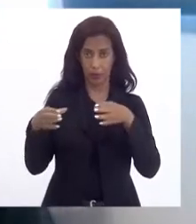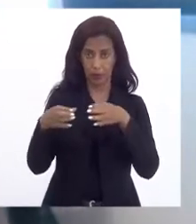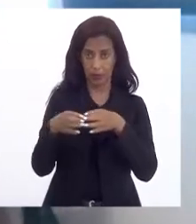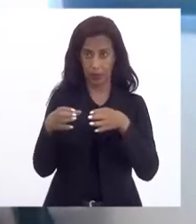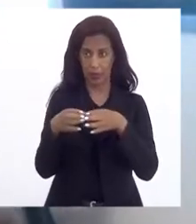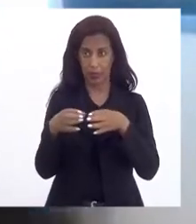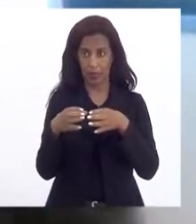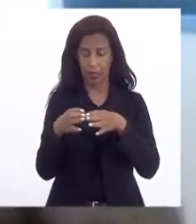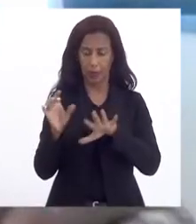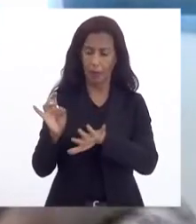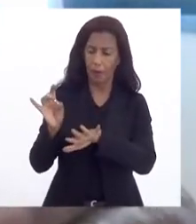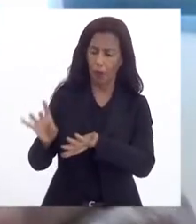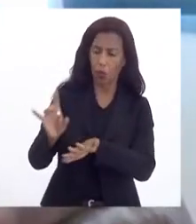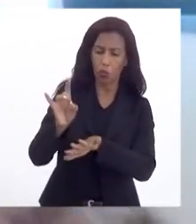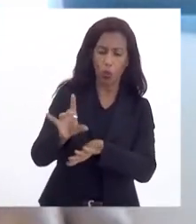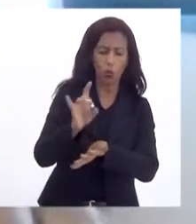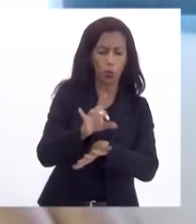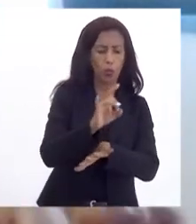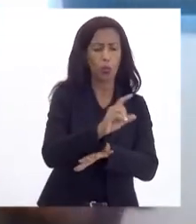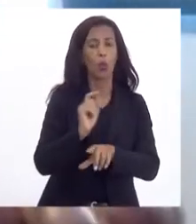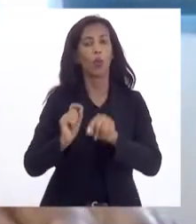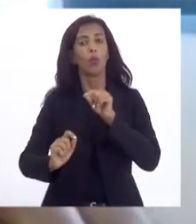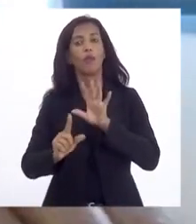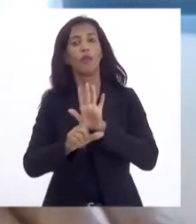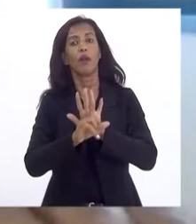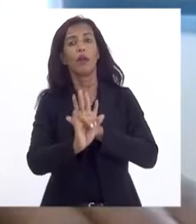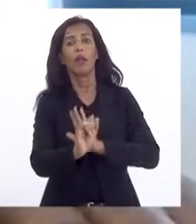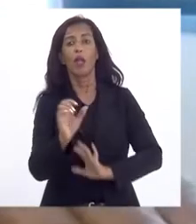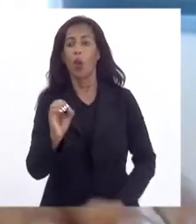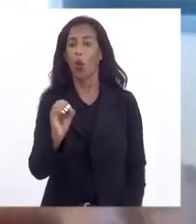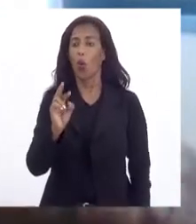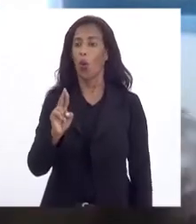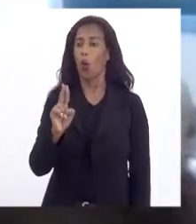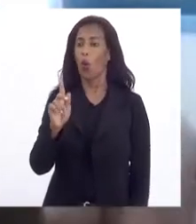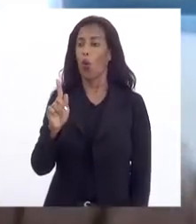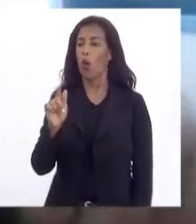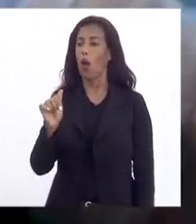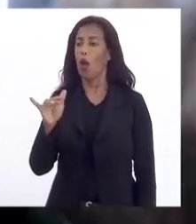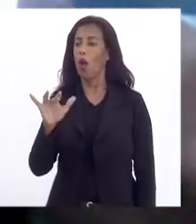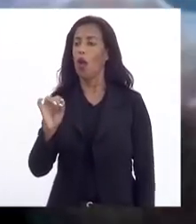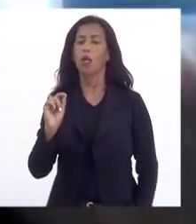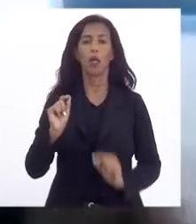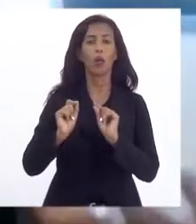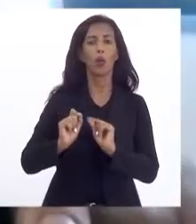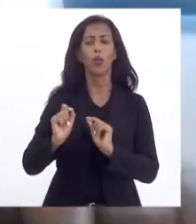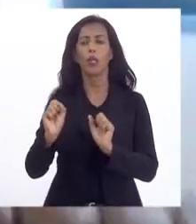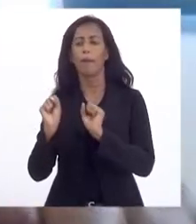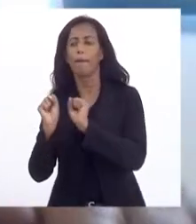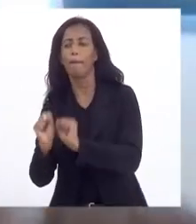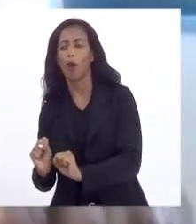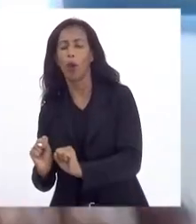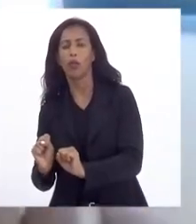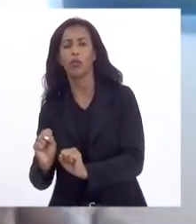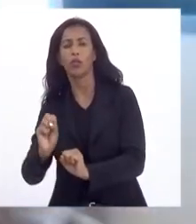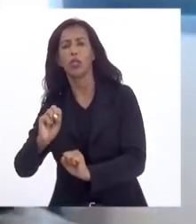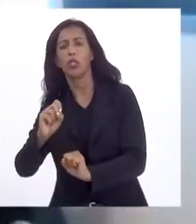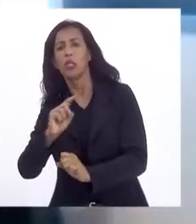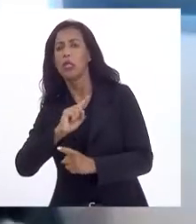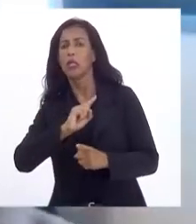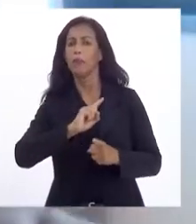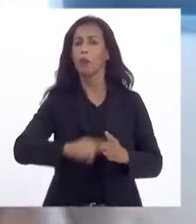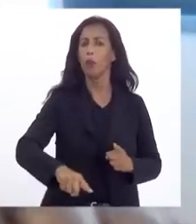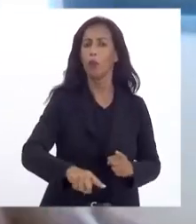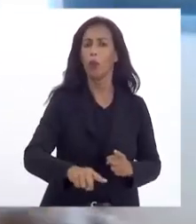ponto o que diz a lei orgânica do município sobre cada uma das permissões de construir ou parcelar e o que